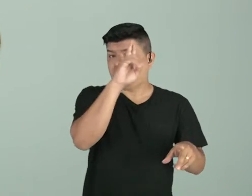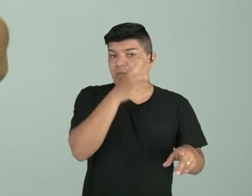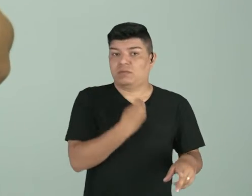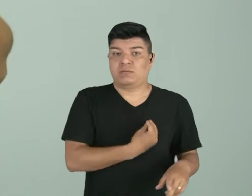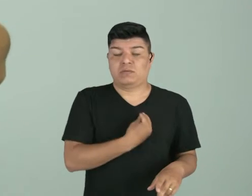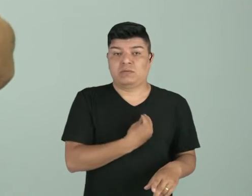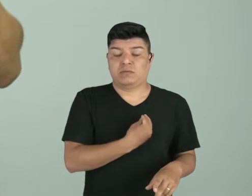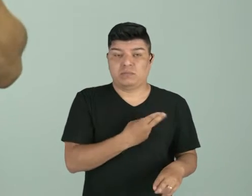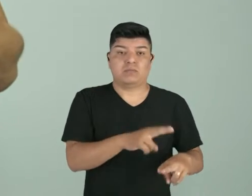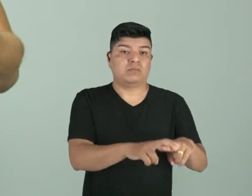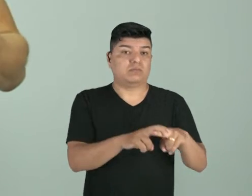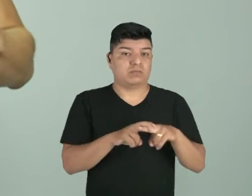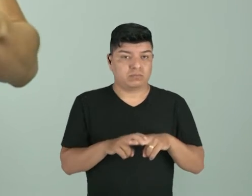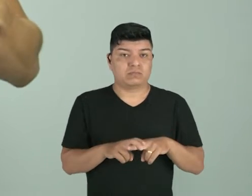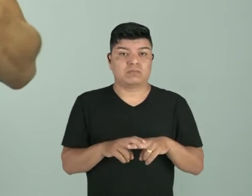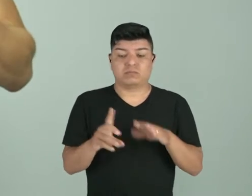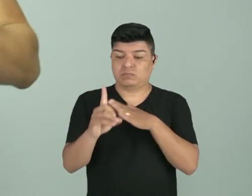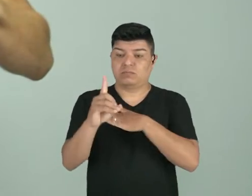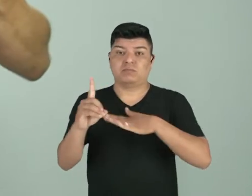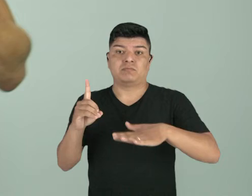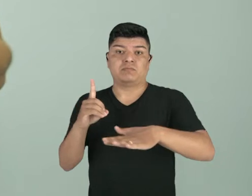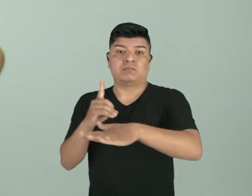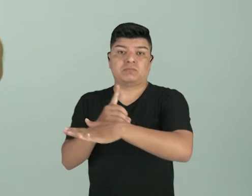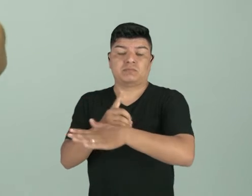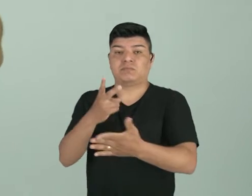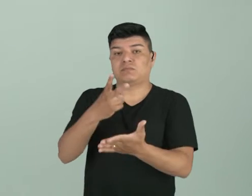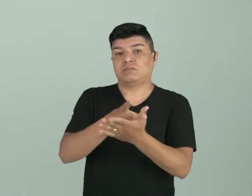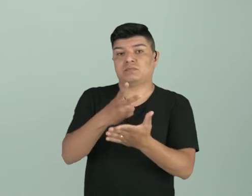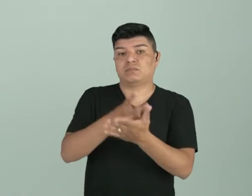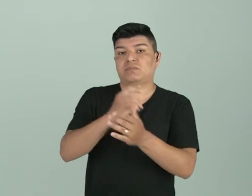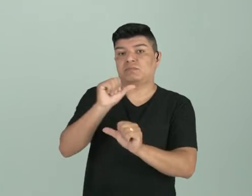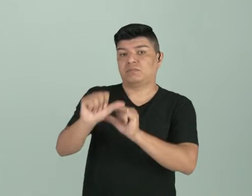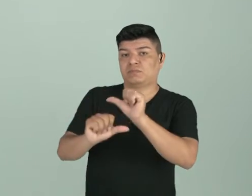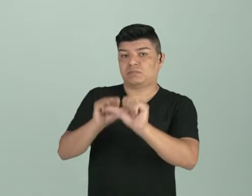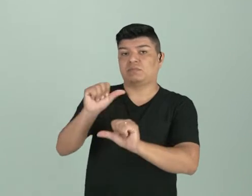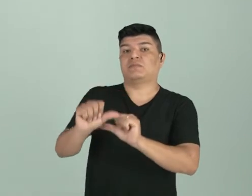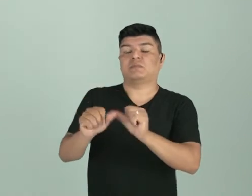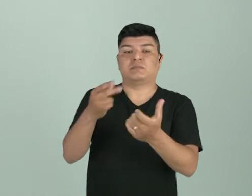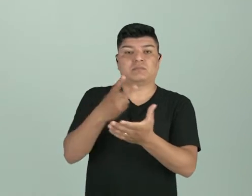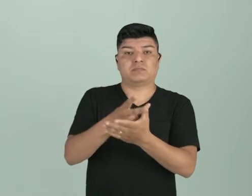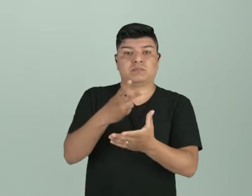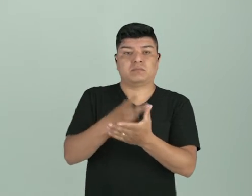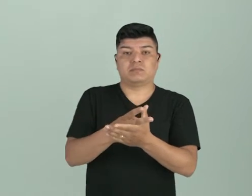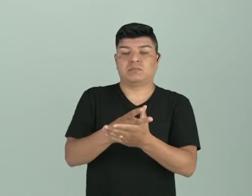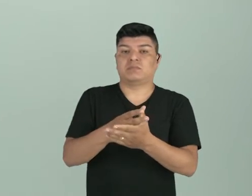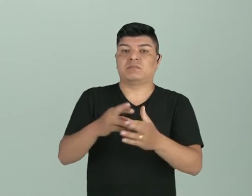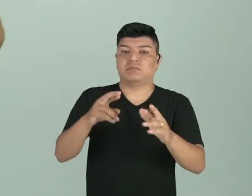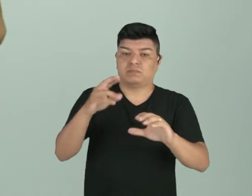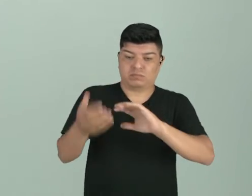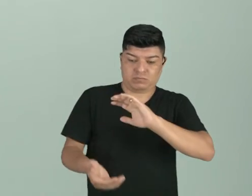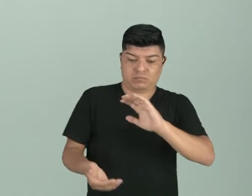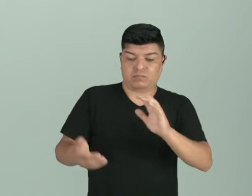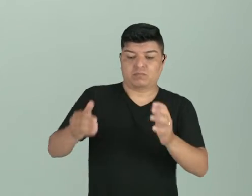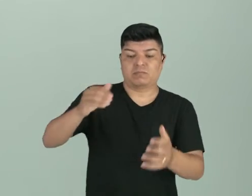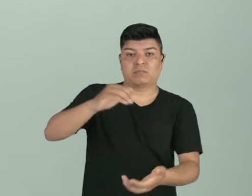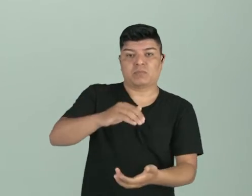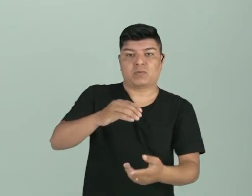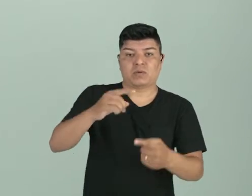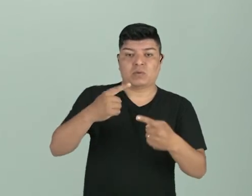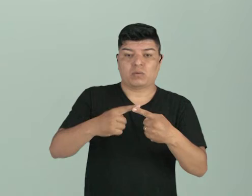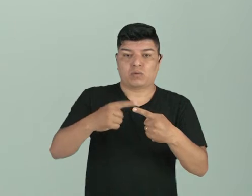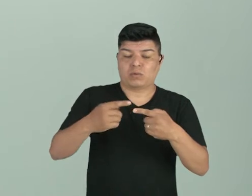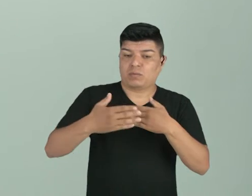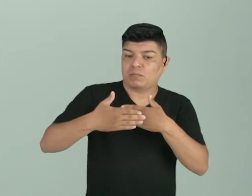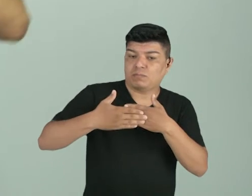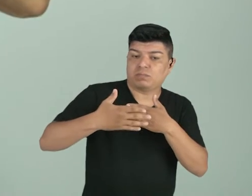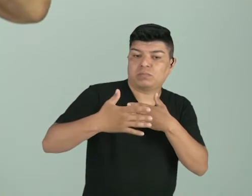que, historicamente, a sociedade ela vai sendo modificada e ela vai sendo alterada. porque a partir do momento em que